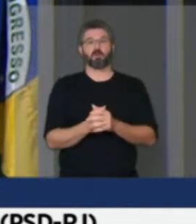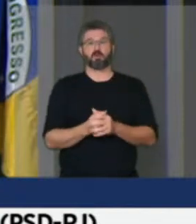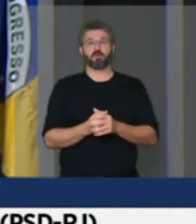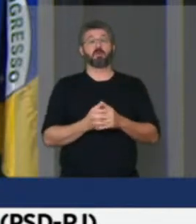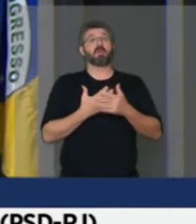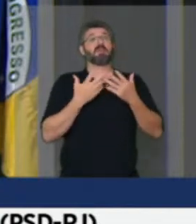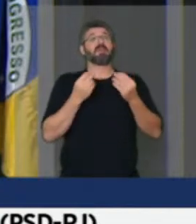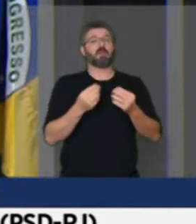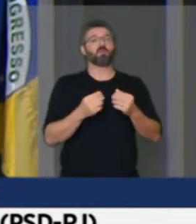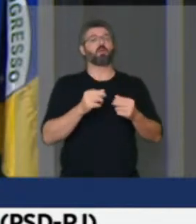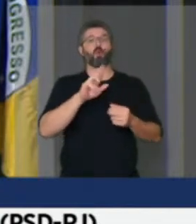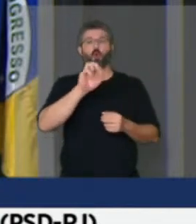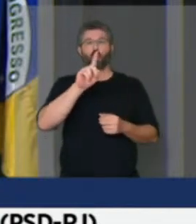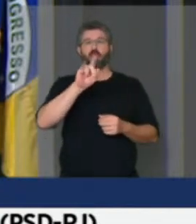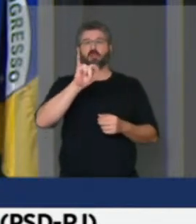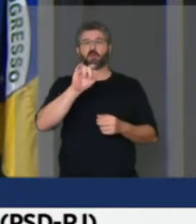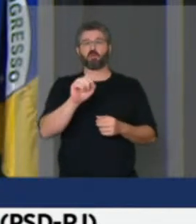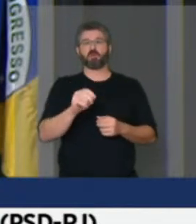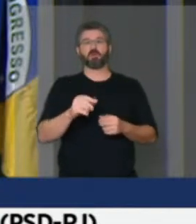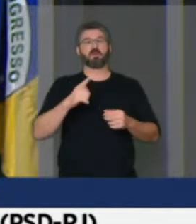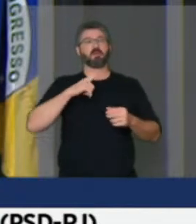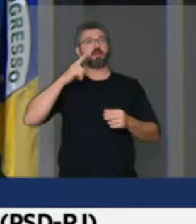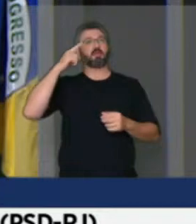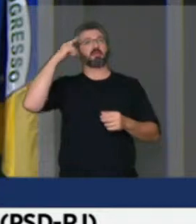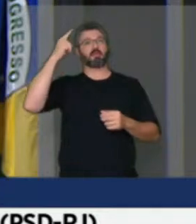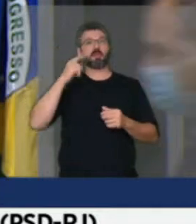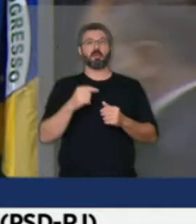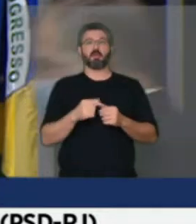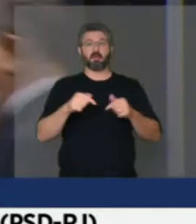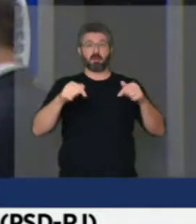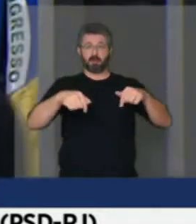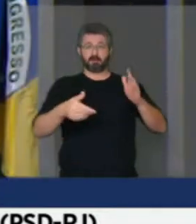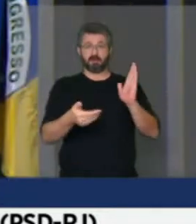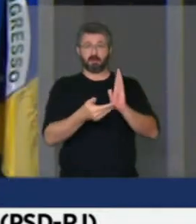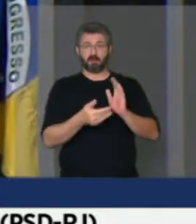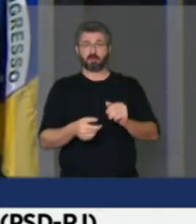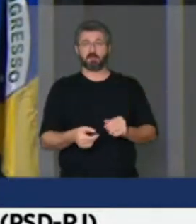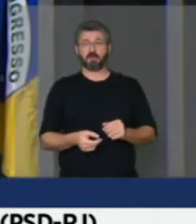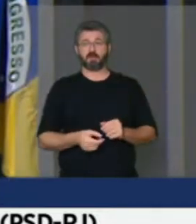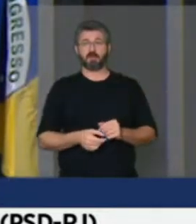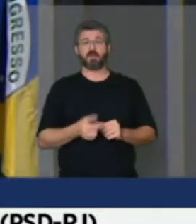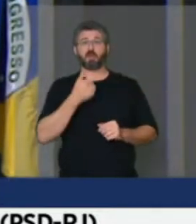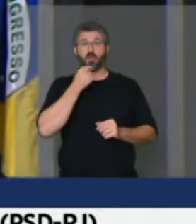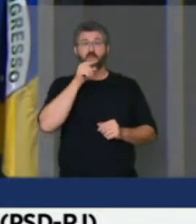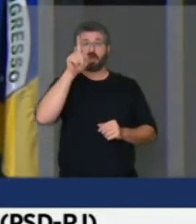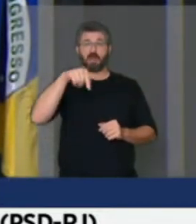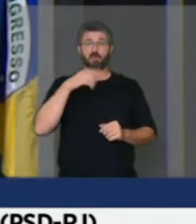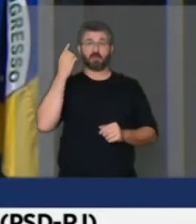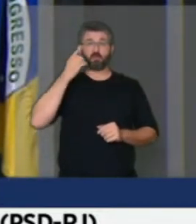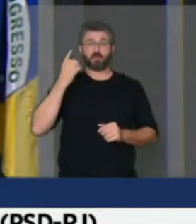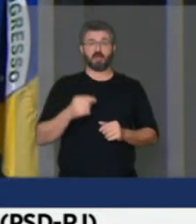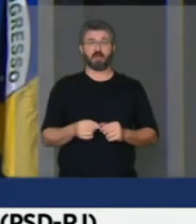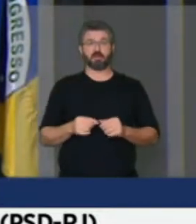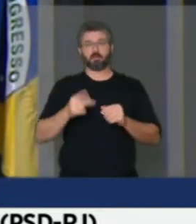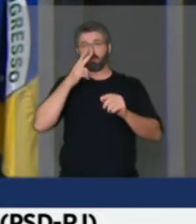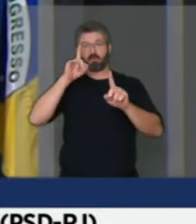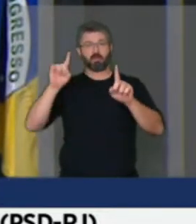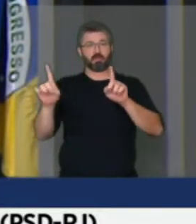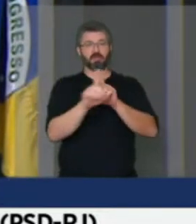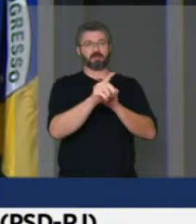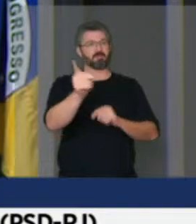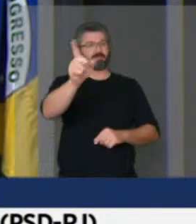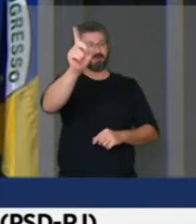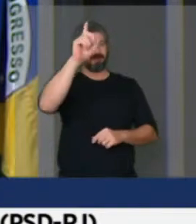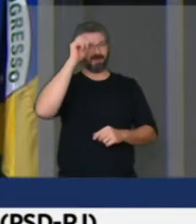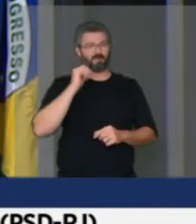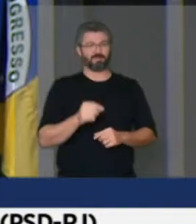disse o doutor Rodrigo, criar-se a ideia, inclusive dentro desta casa, de que ele era o deputado. Não, Rodrigo,